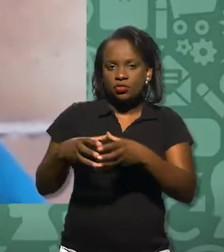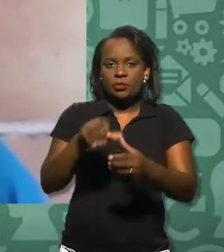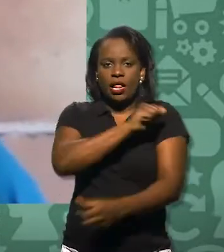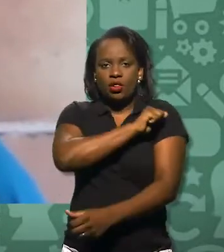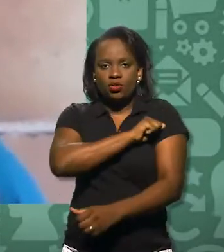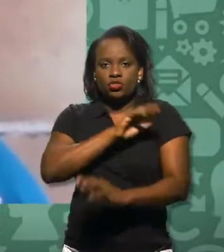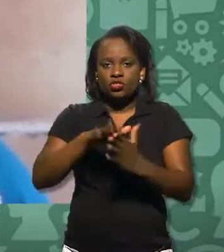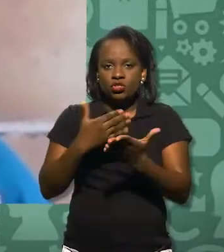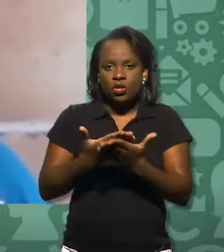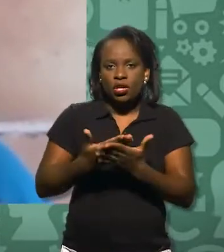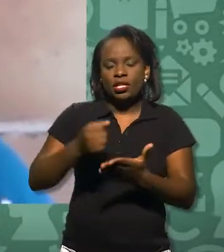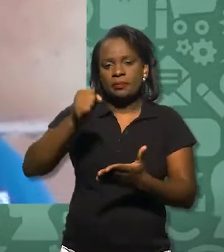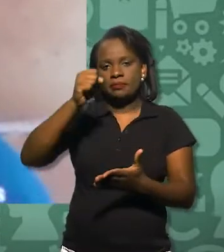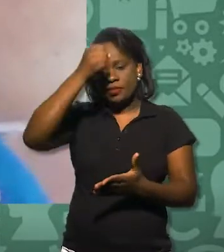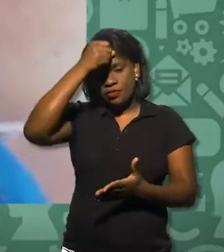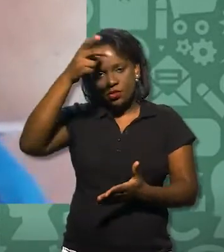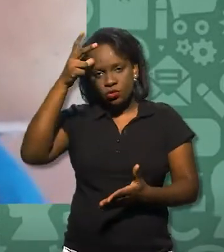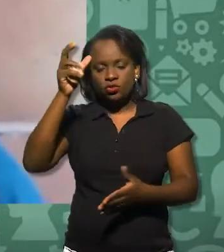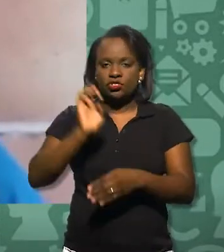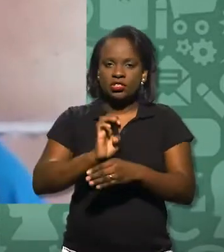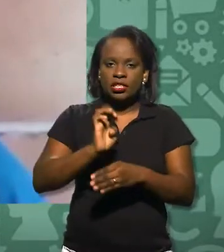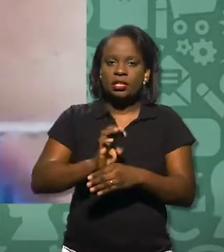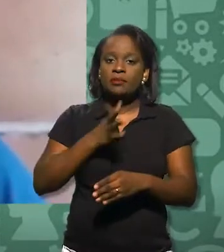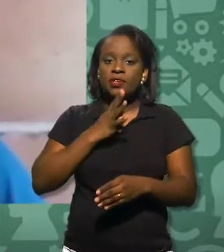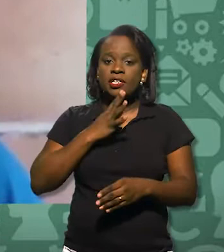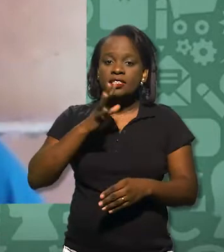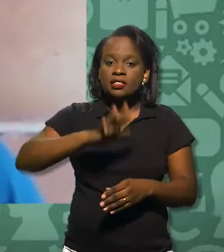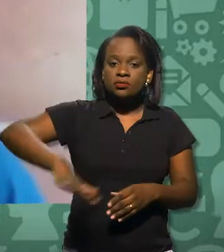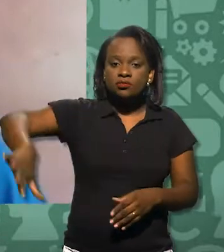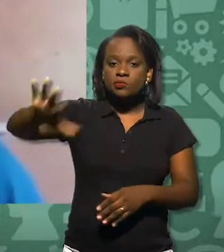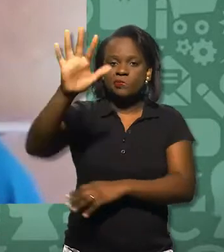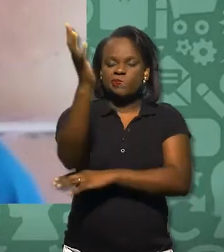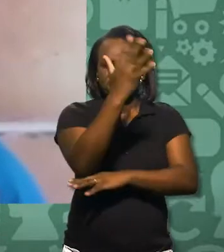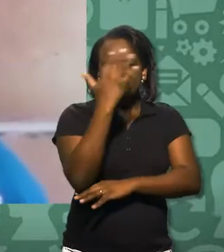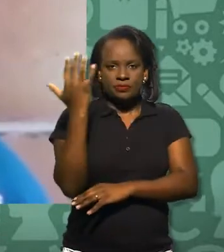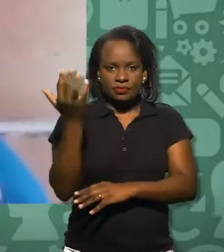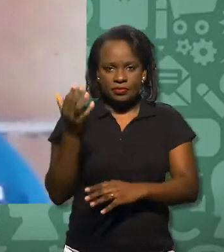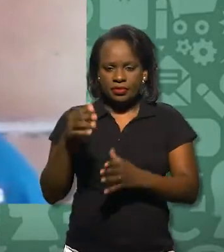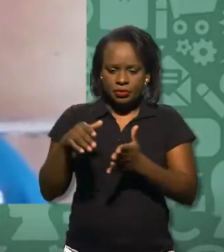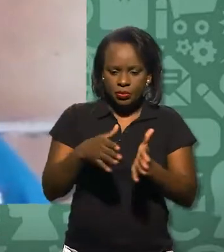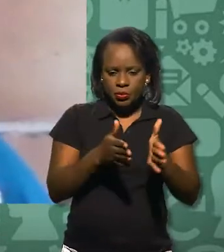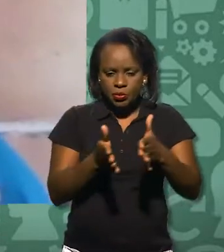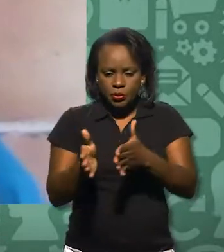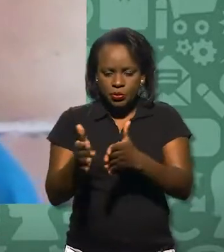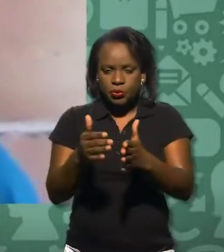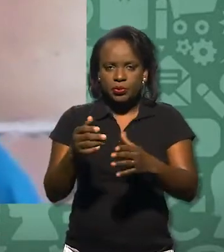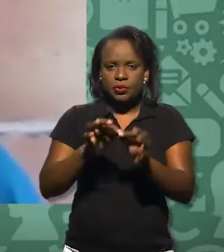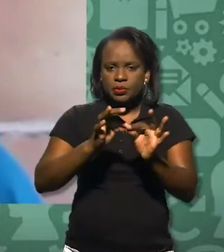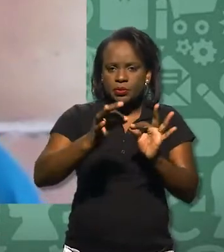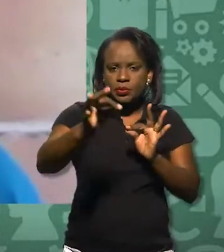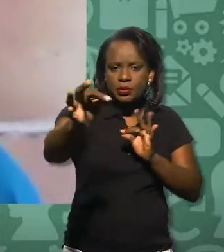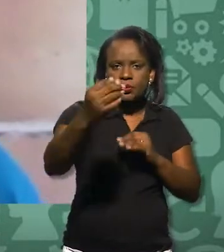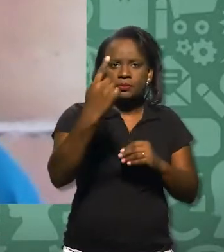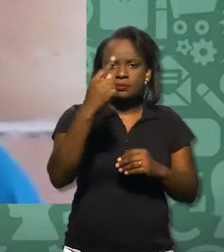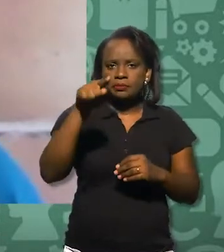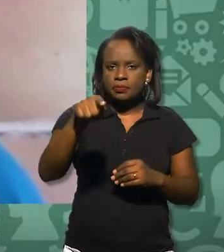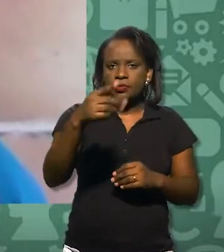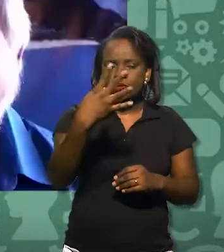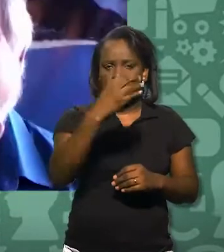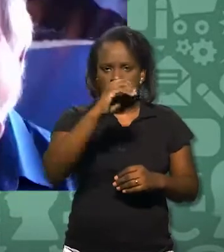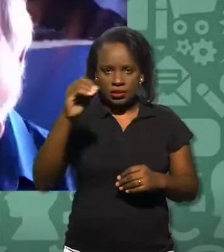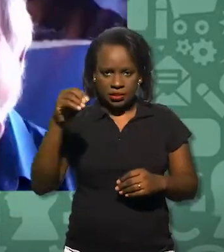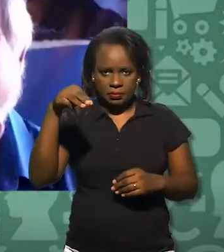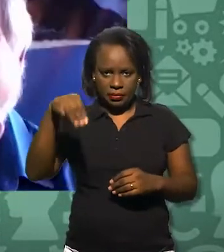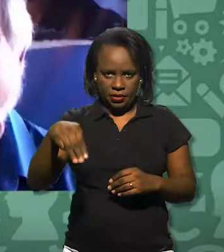estudantes da rede pública, municipal, estadual, para conhecer a Mata Atlântica, numa trilha de 1.400